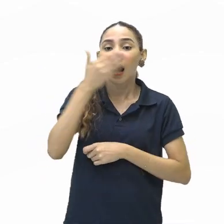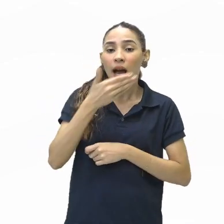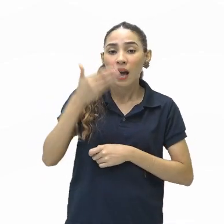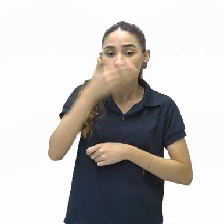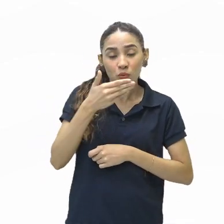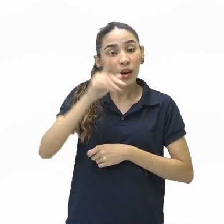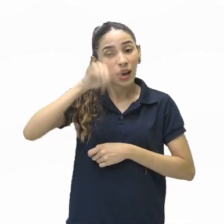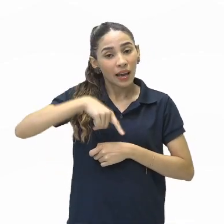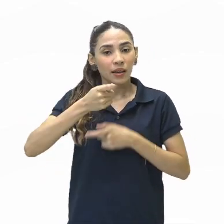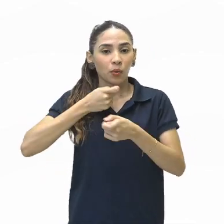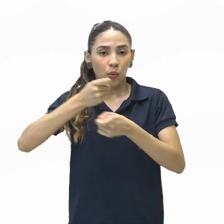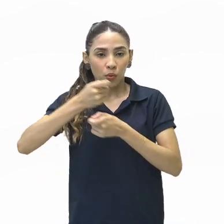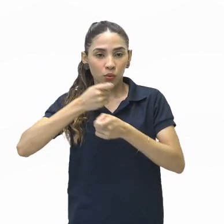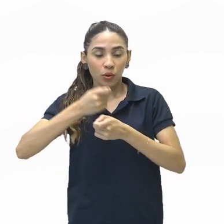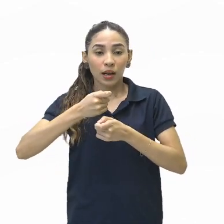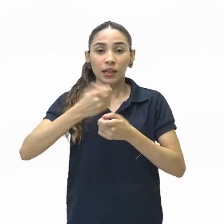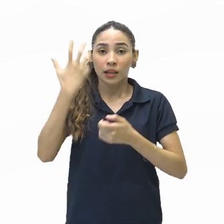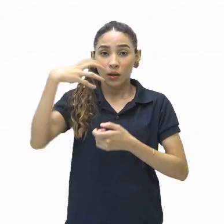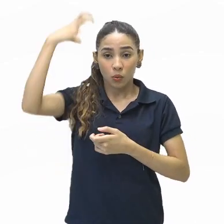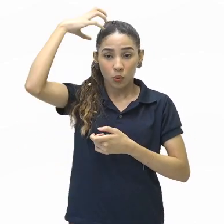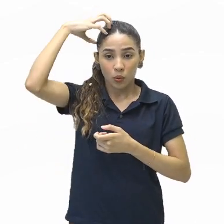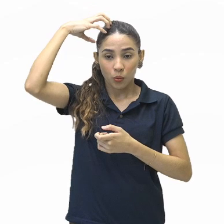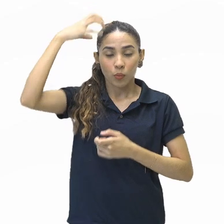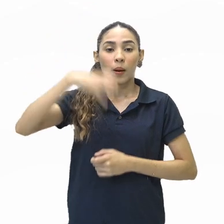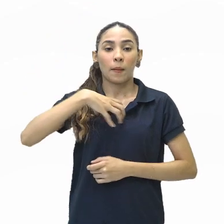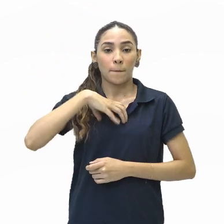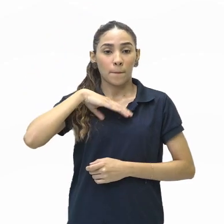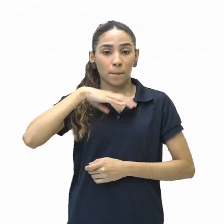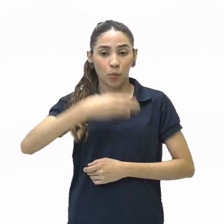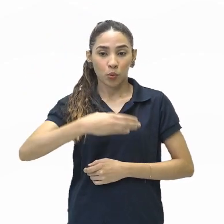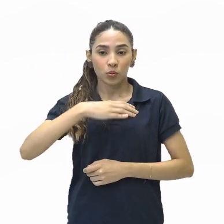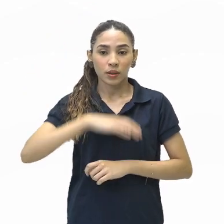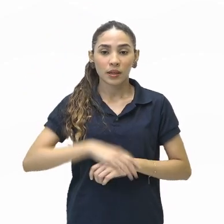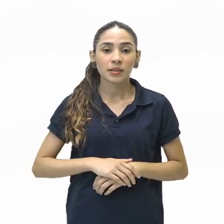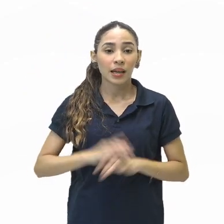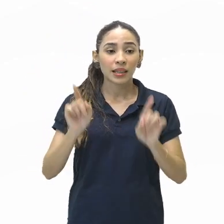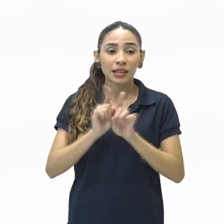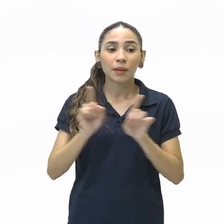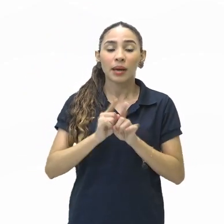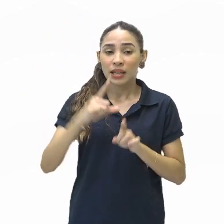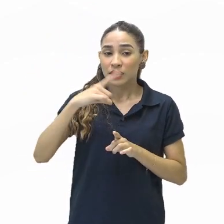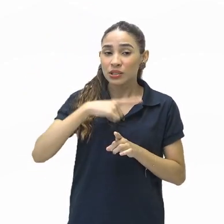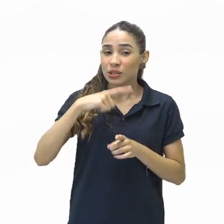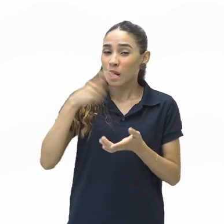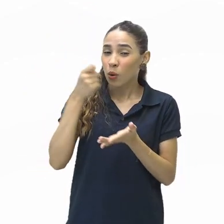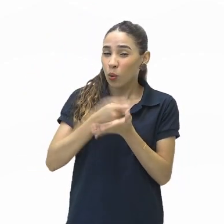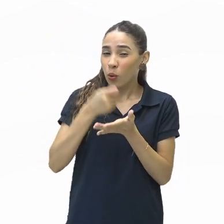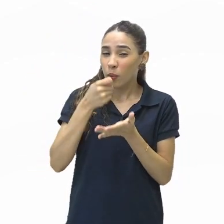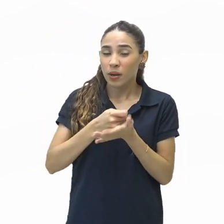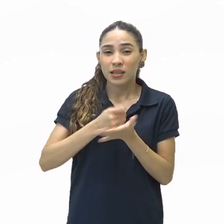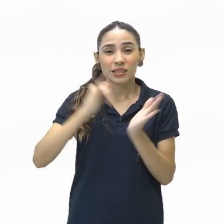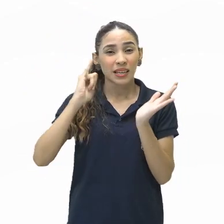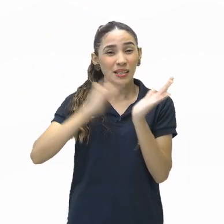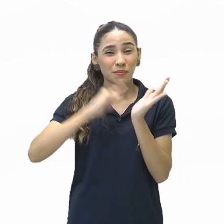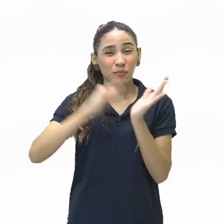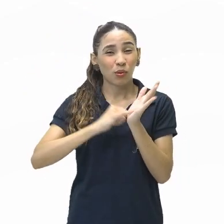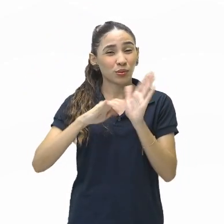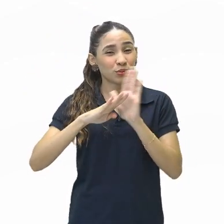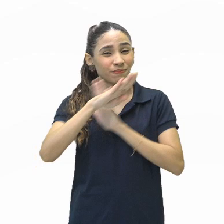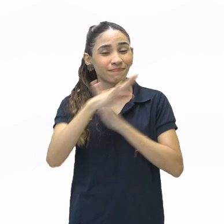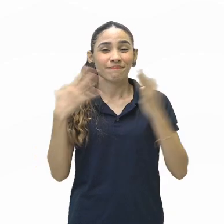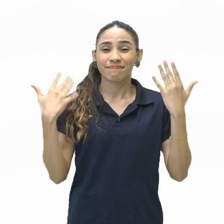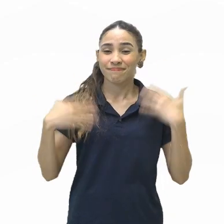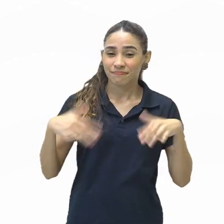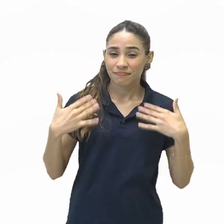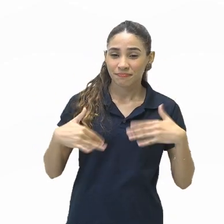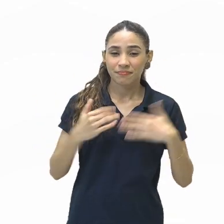era controlada pela coroa portuguesa. Havia a cobrança de altos impostos.